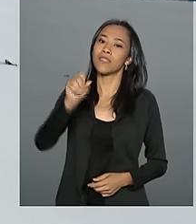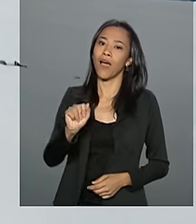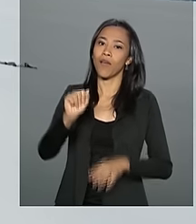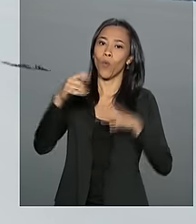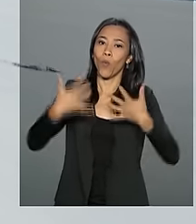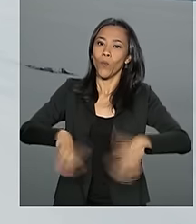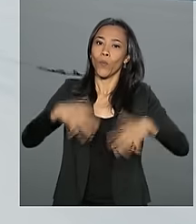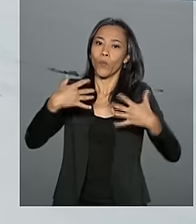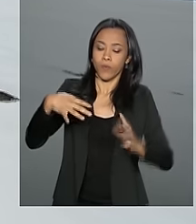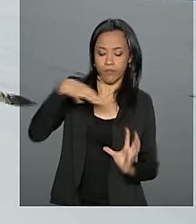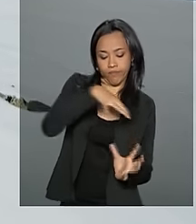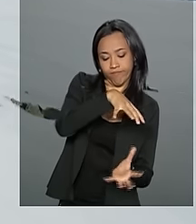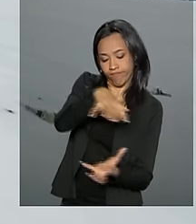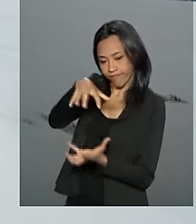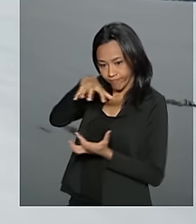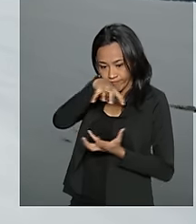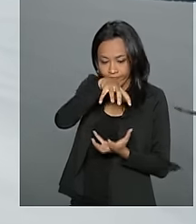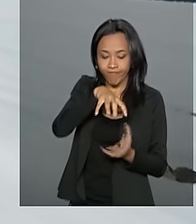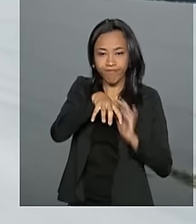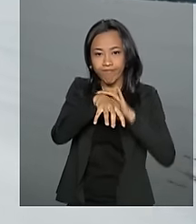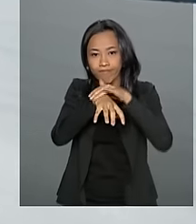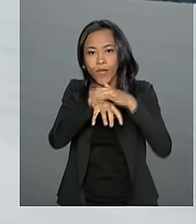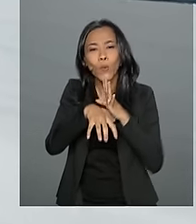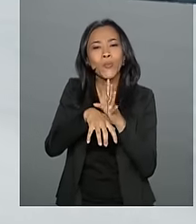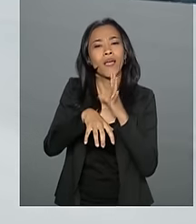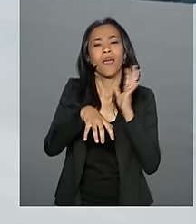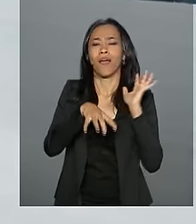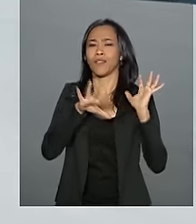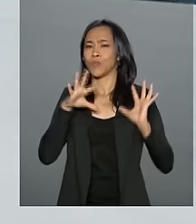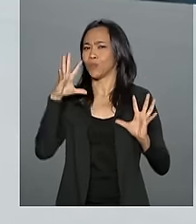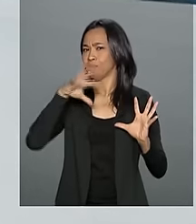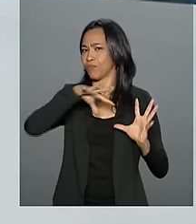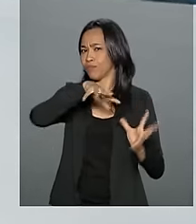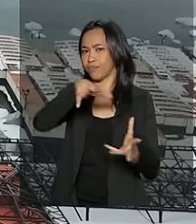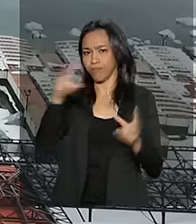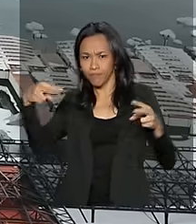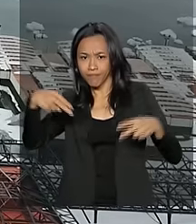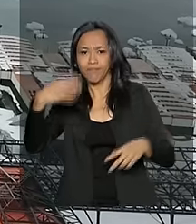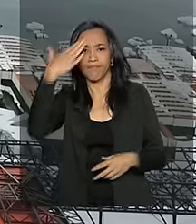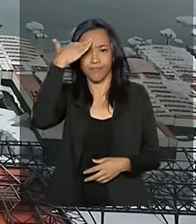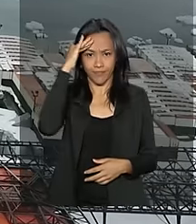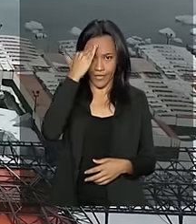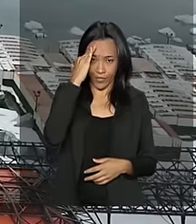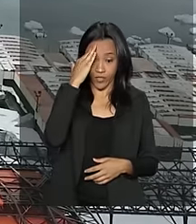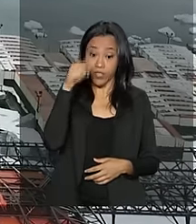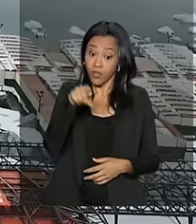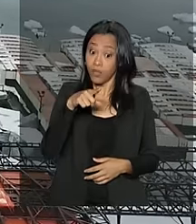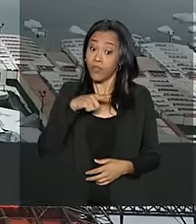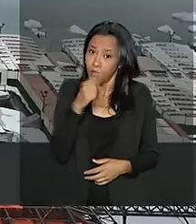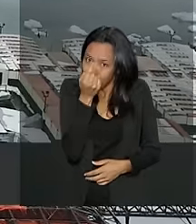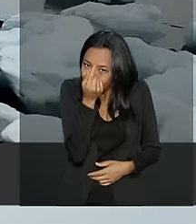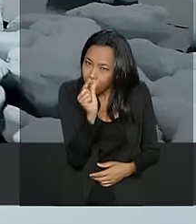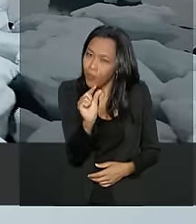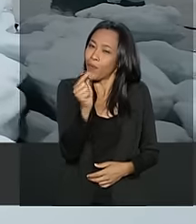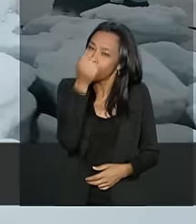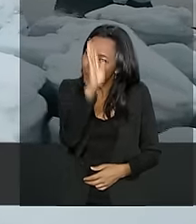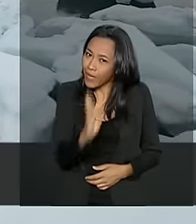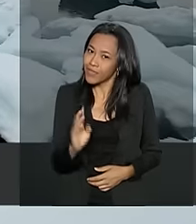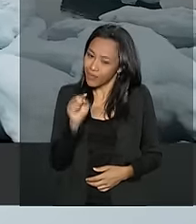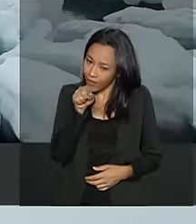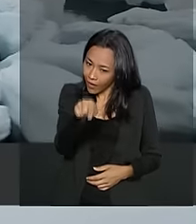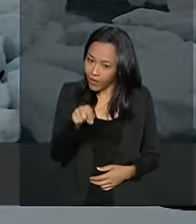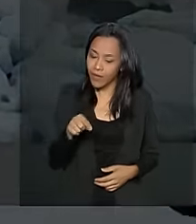ser conhecido e compreendido pela humanidade. E que também tem um pouco de Brasil. Mas